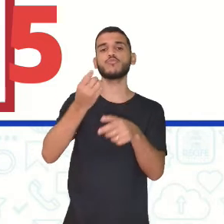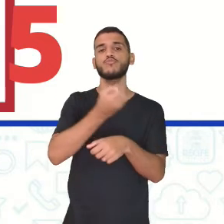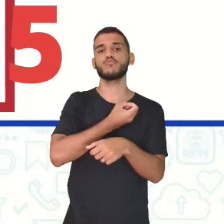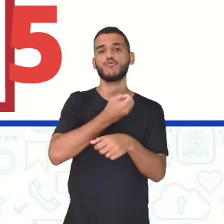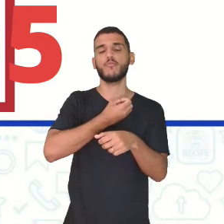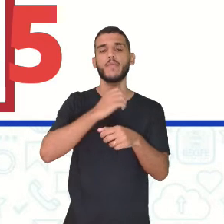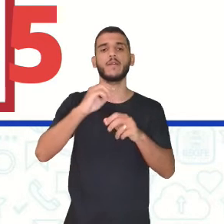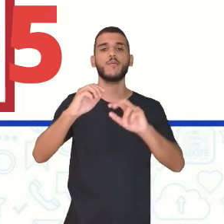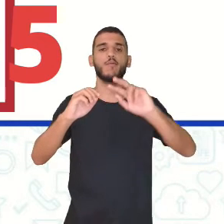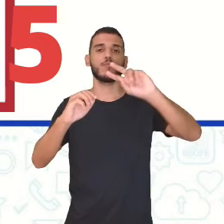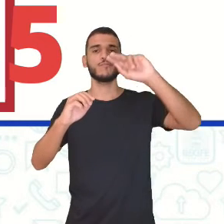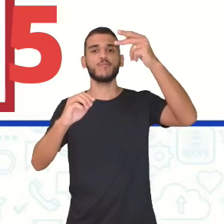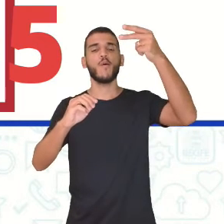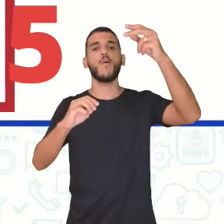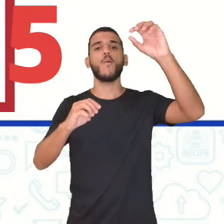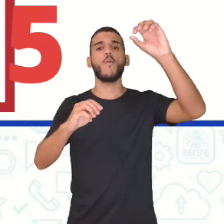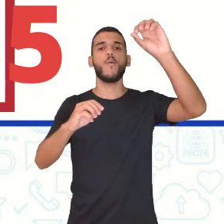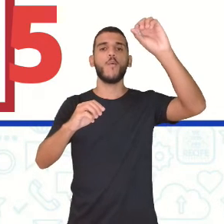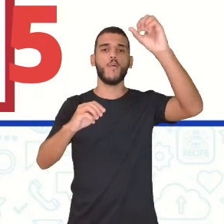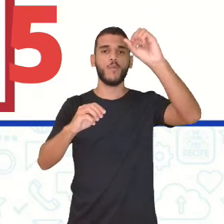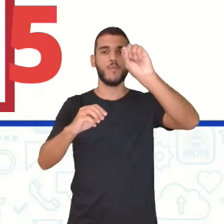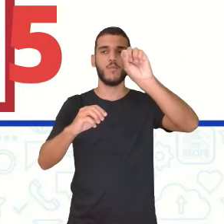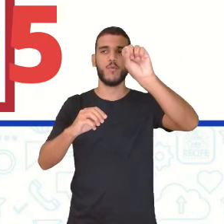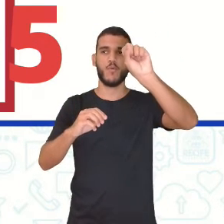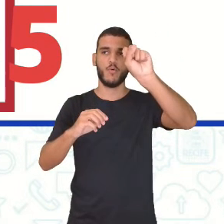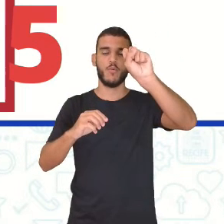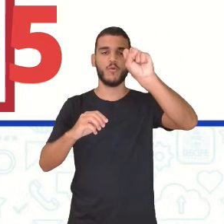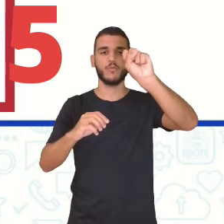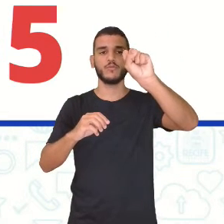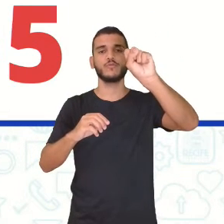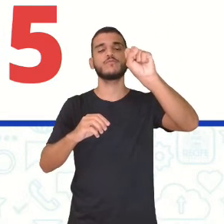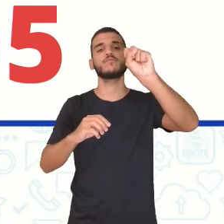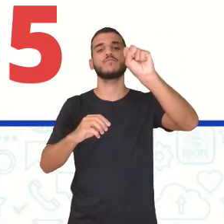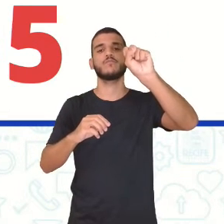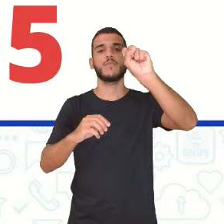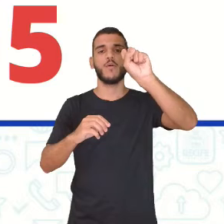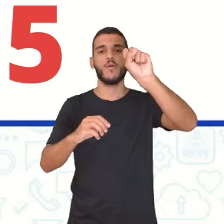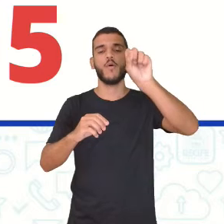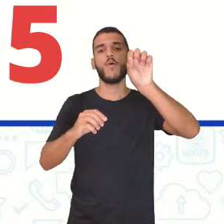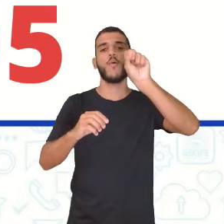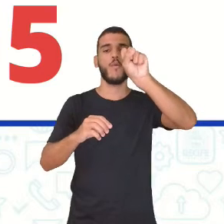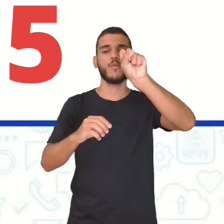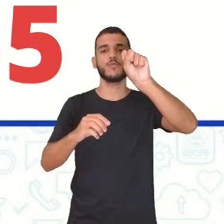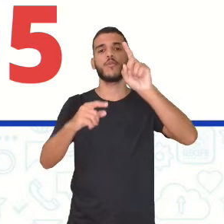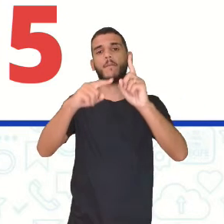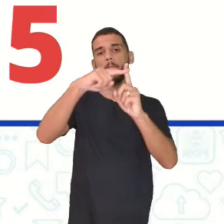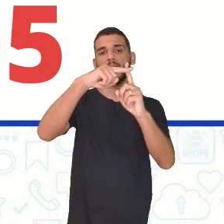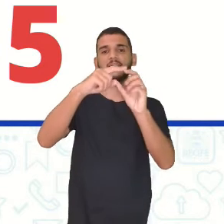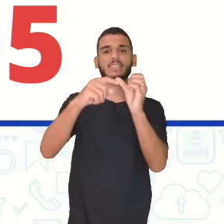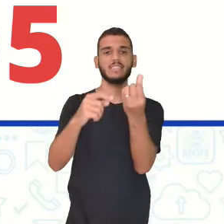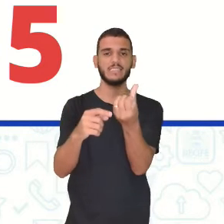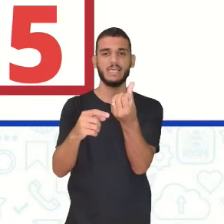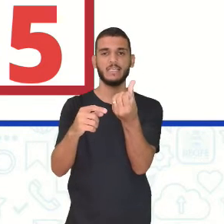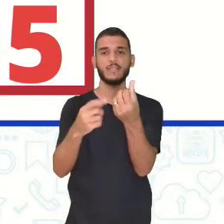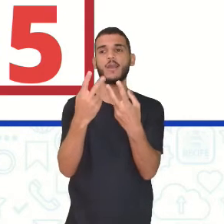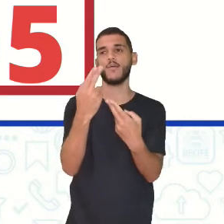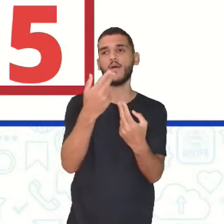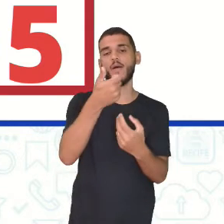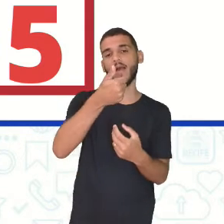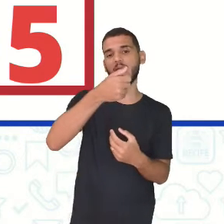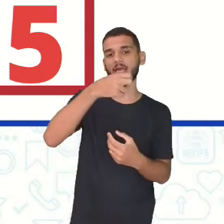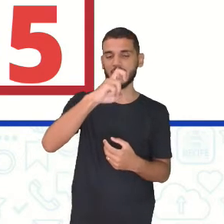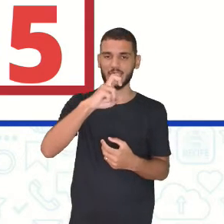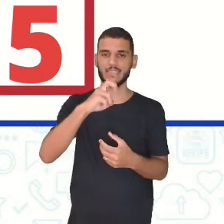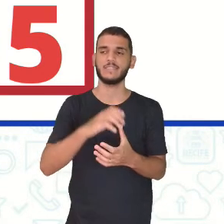lá para cima, e é só você somar agora o 1 mais 8 mais 6, que dá igual a 15. E